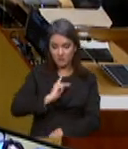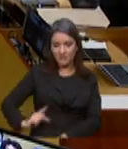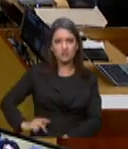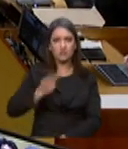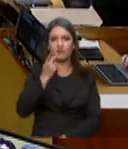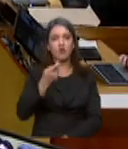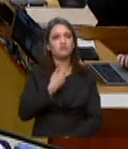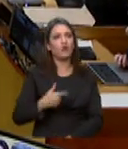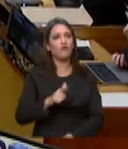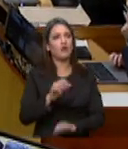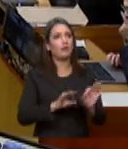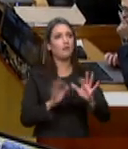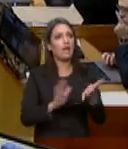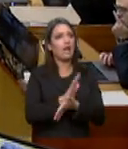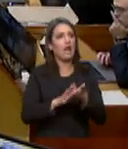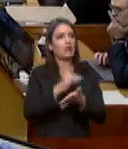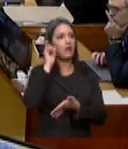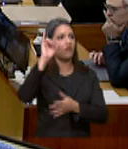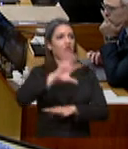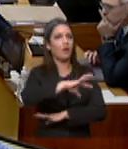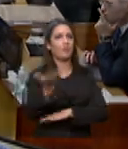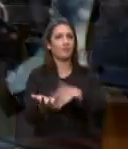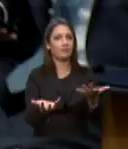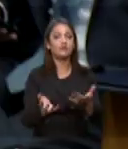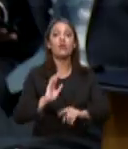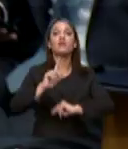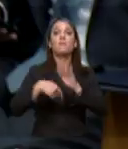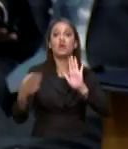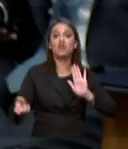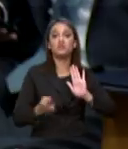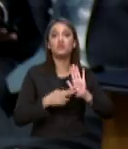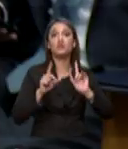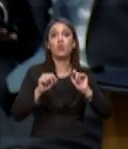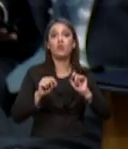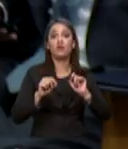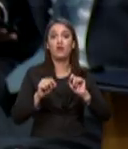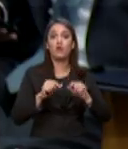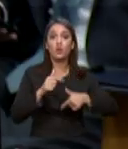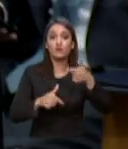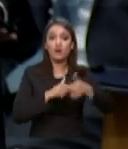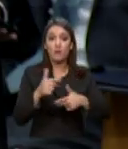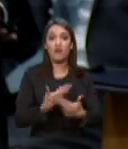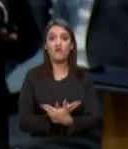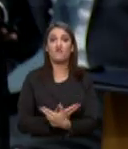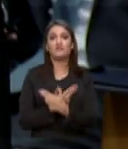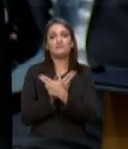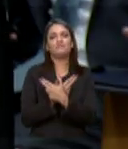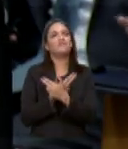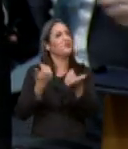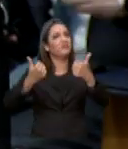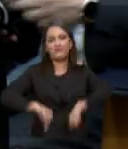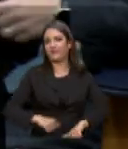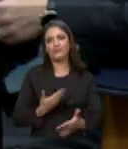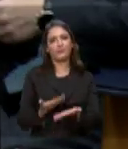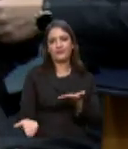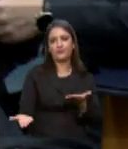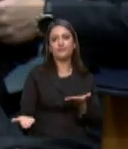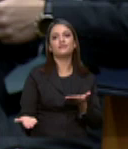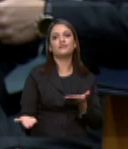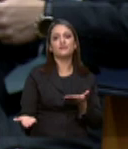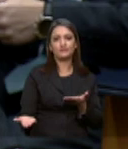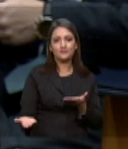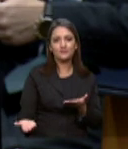desmatamento, e também depois admitiu que as operações das Forças Armadas foram um verdadeiro fracasso por falta de